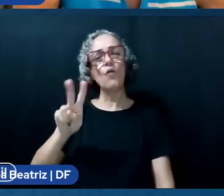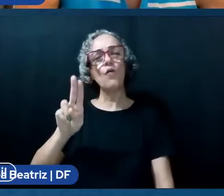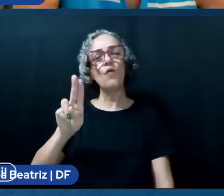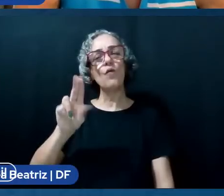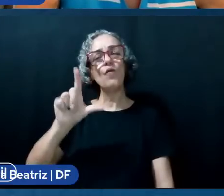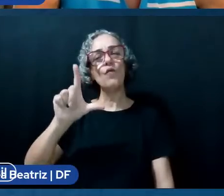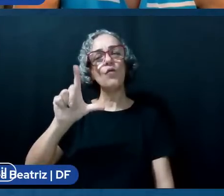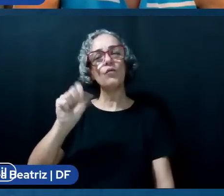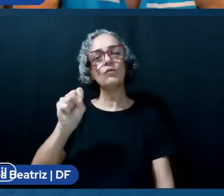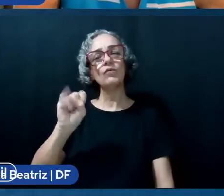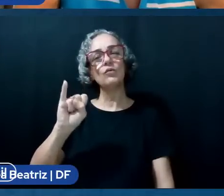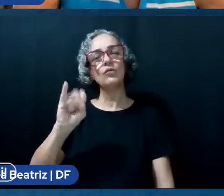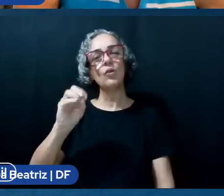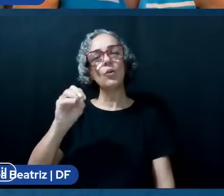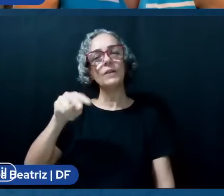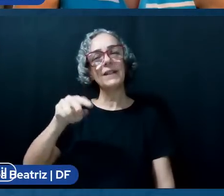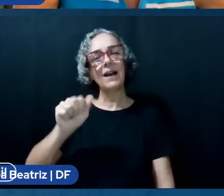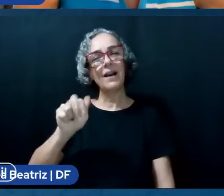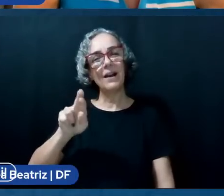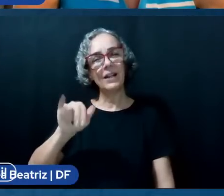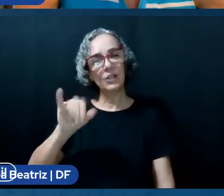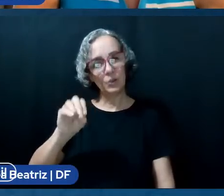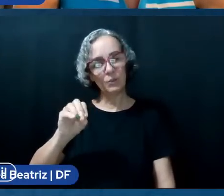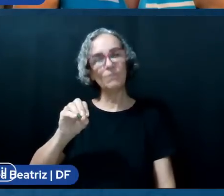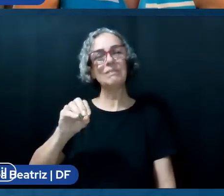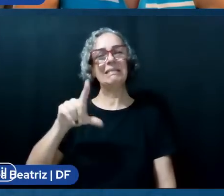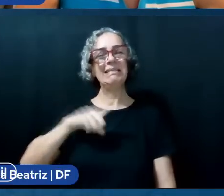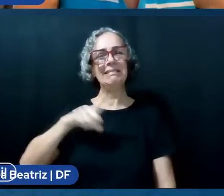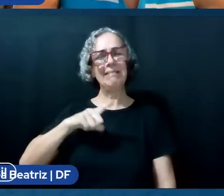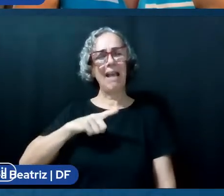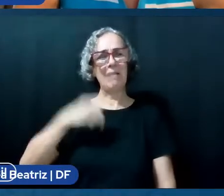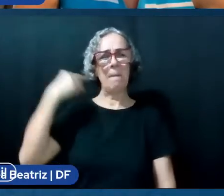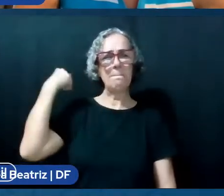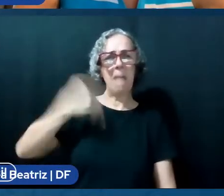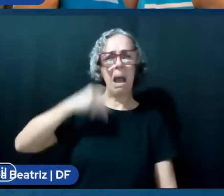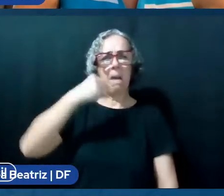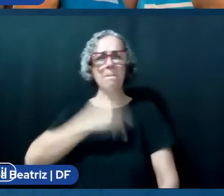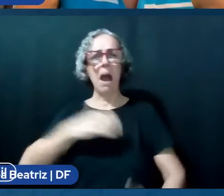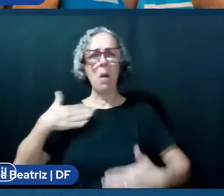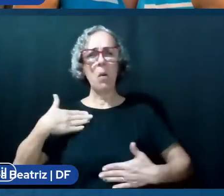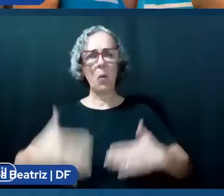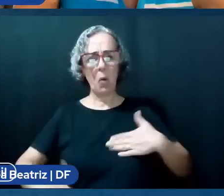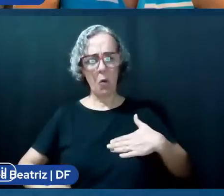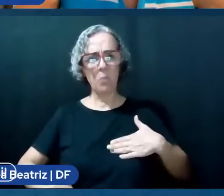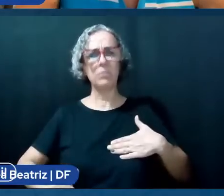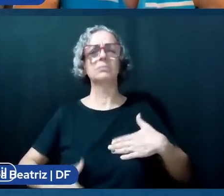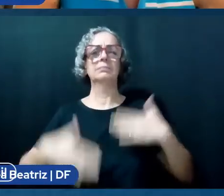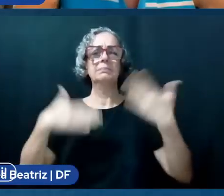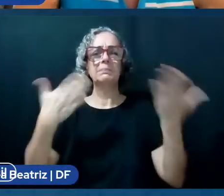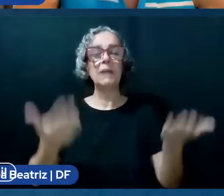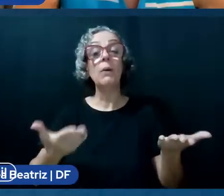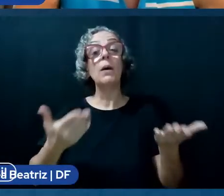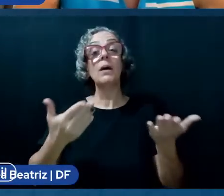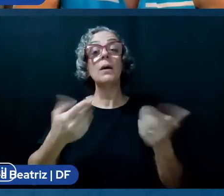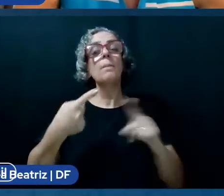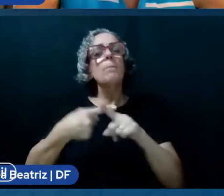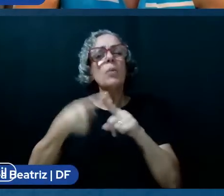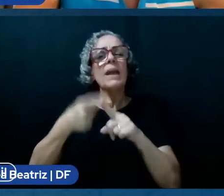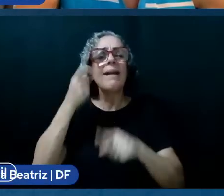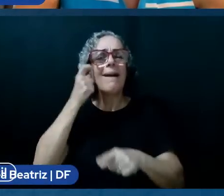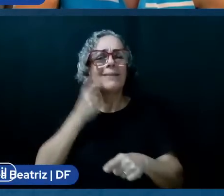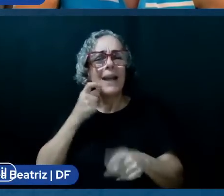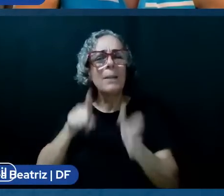Voltando, então, aqui à Revista Espírita, né? Só para exemplificarmos, por que que Kardec faz essa pergunta? Já que,